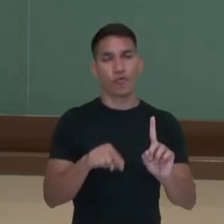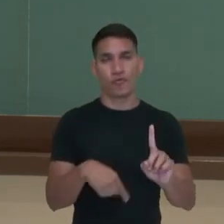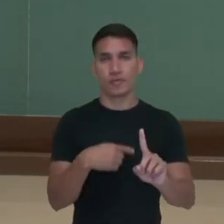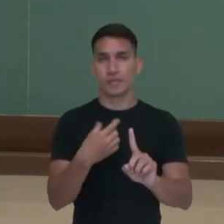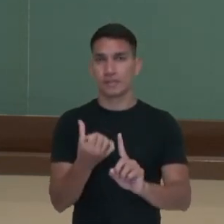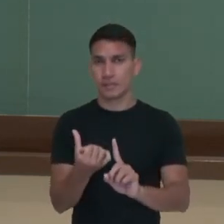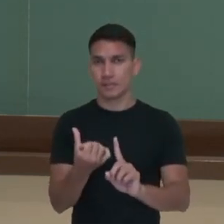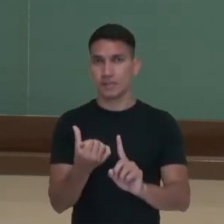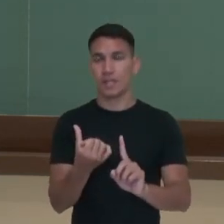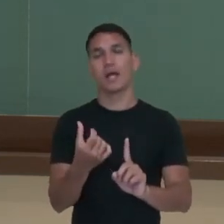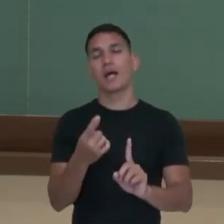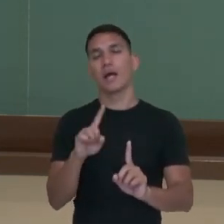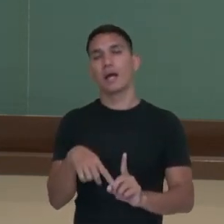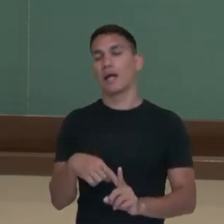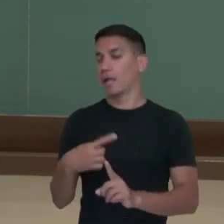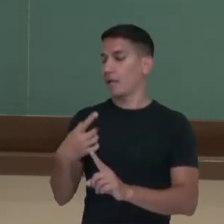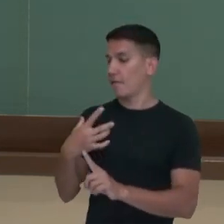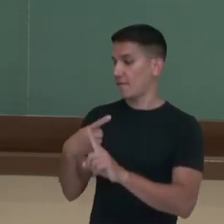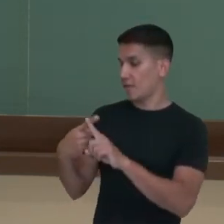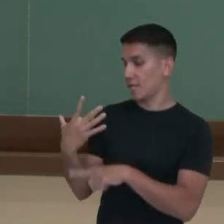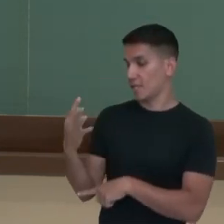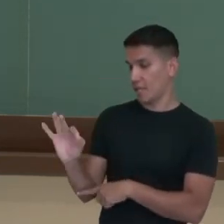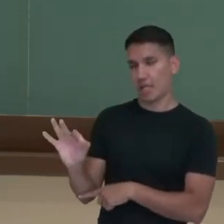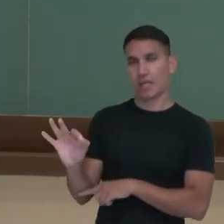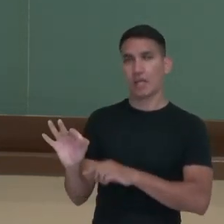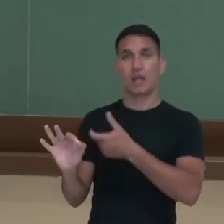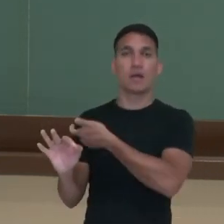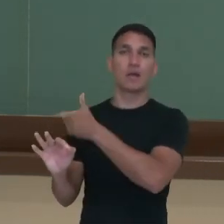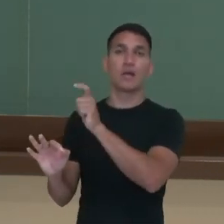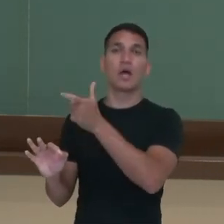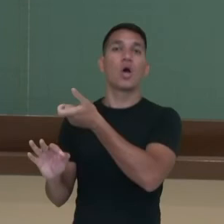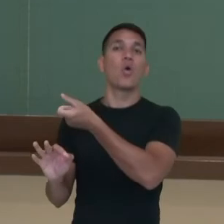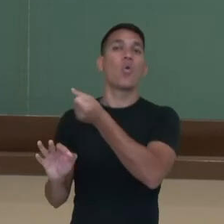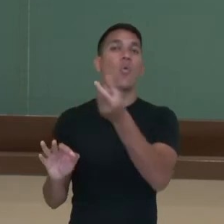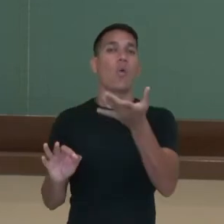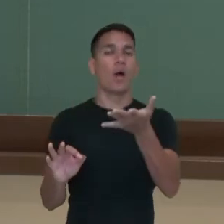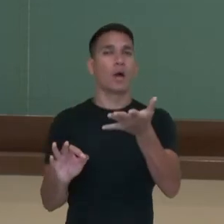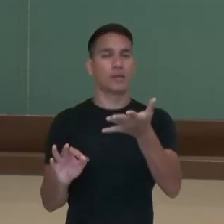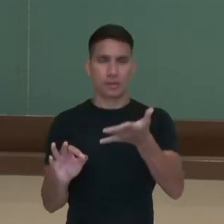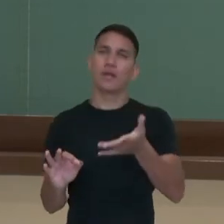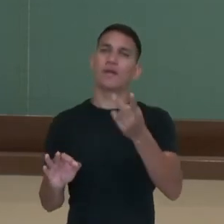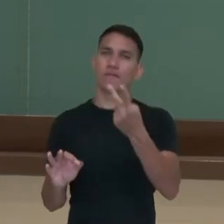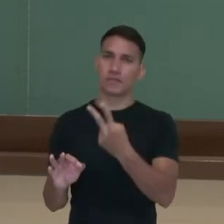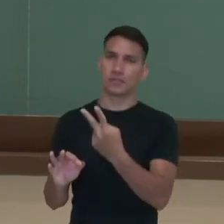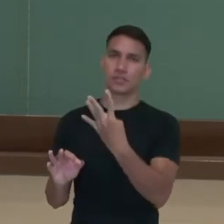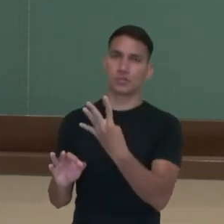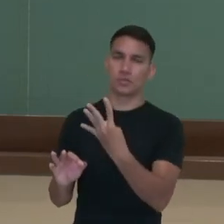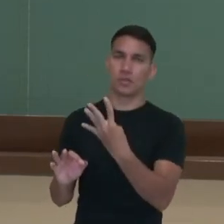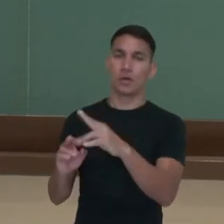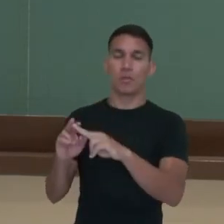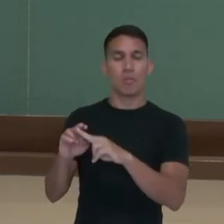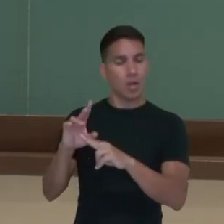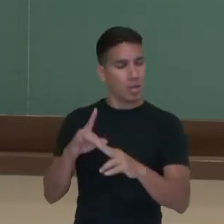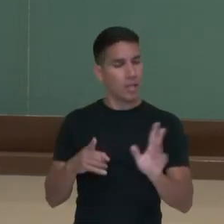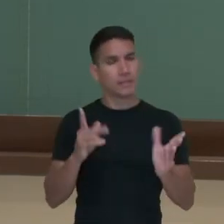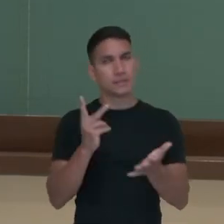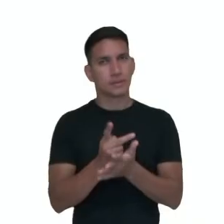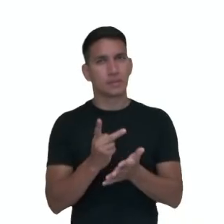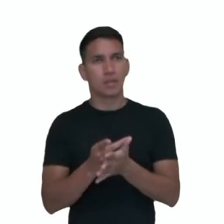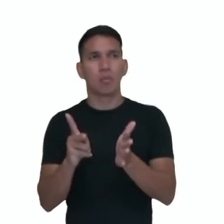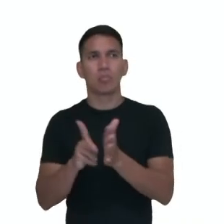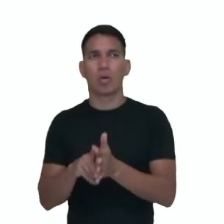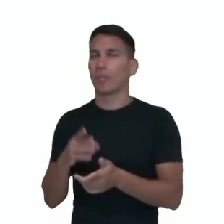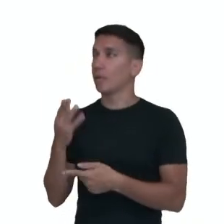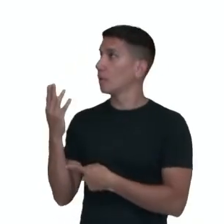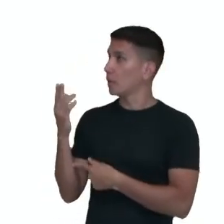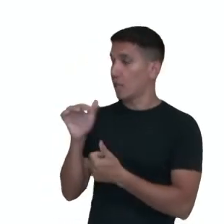ficaram para depois lá os outros valores. E quantas casas ela andou? 24, né? Como a gente está pegando esse número